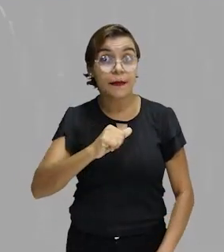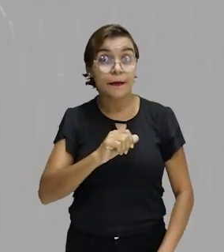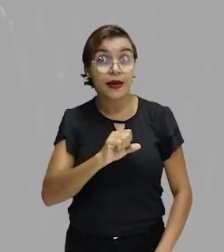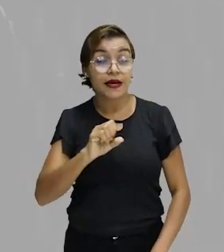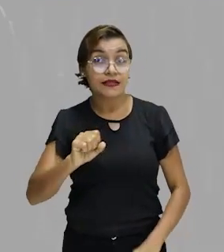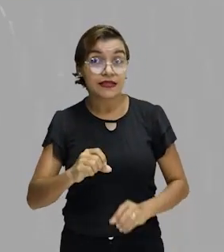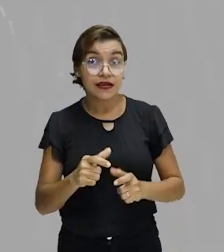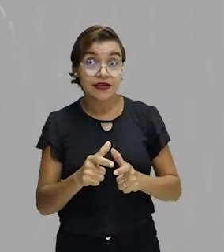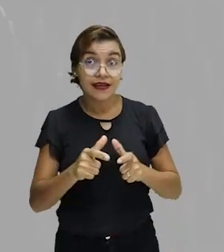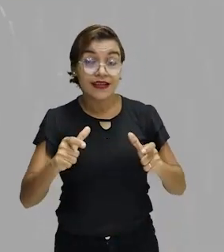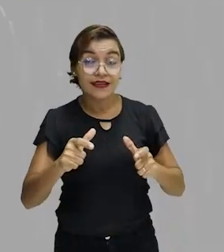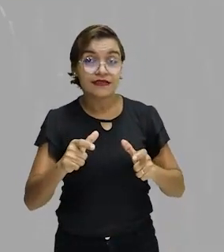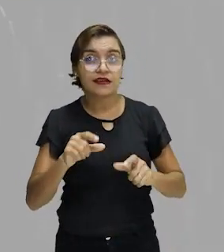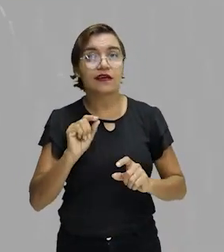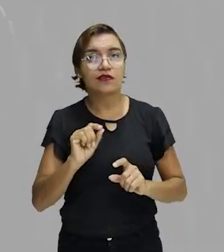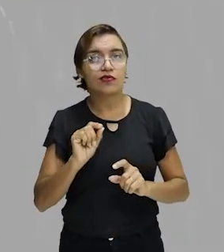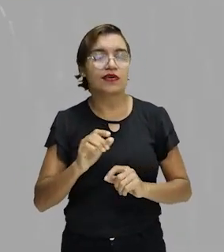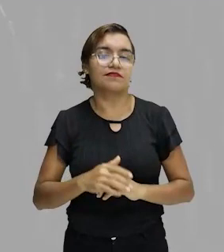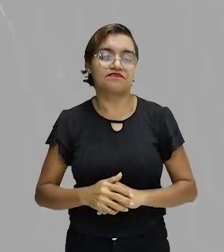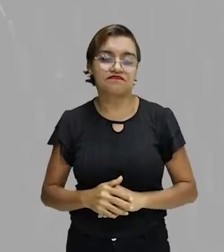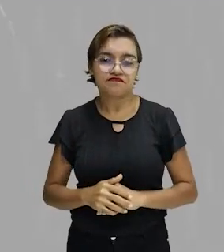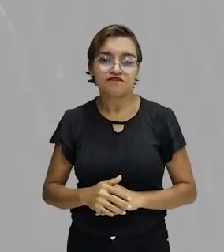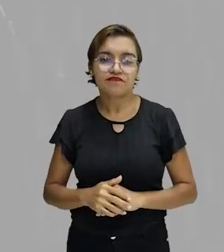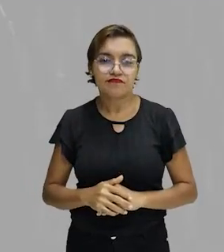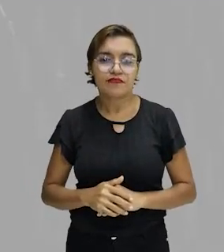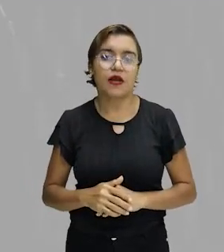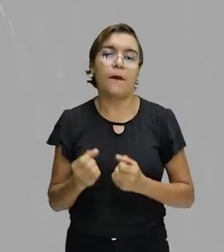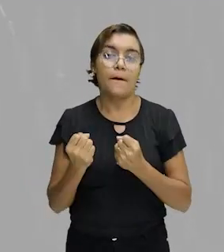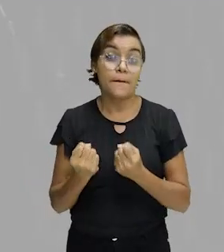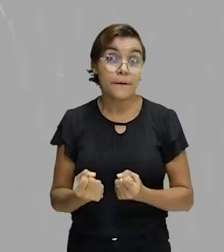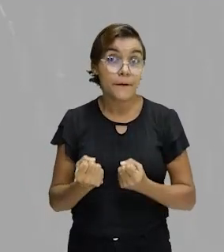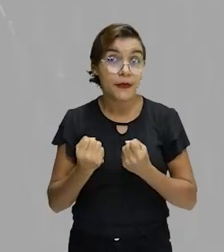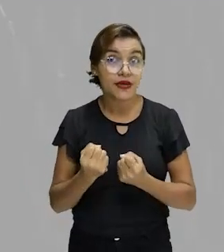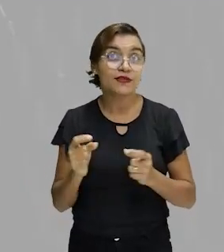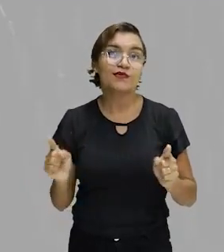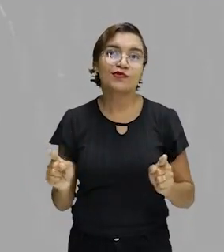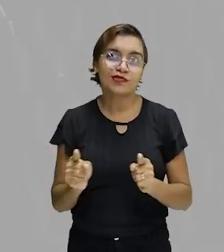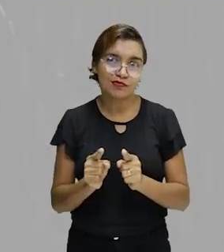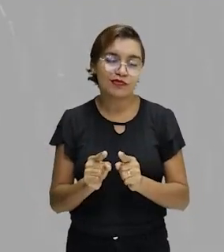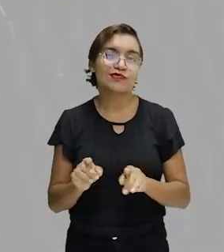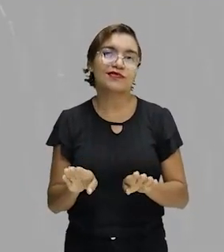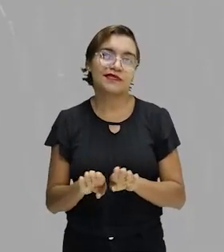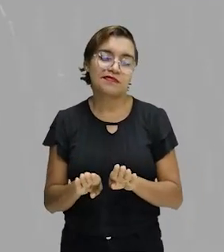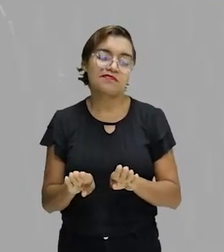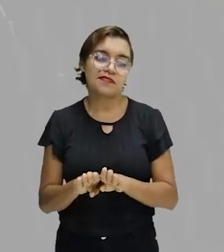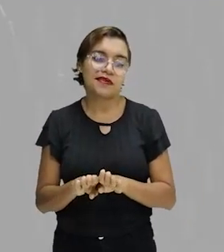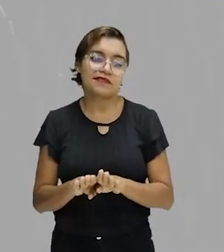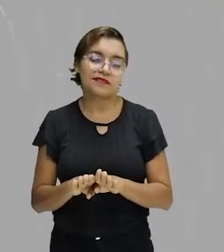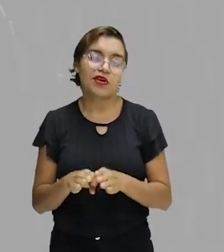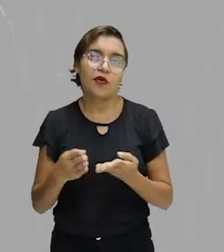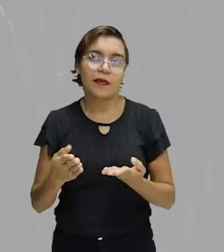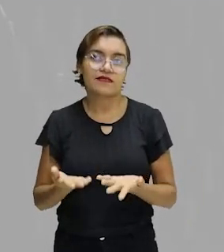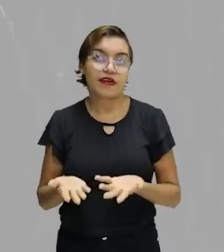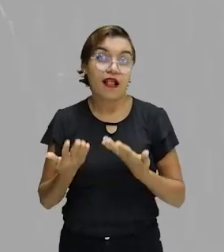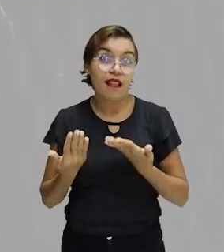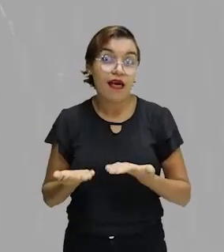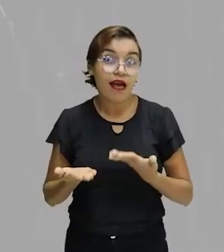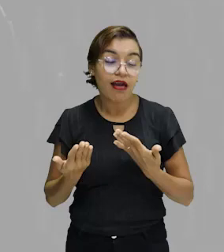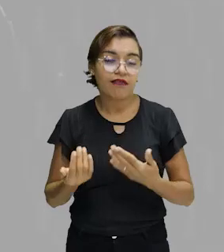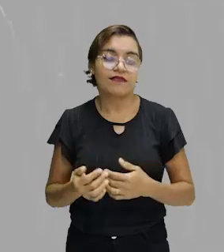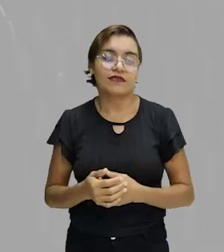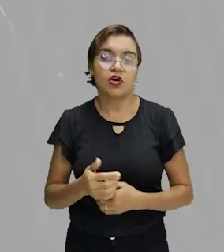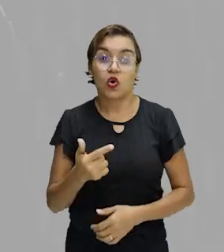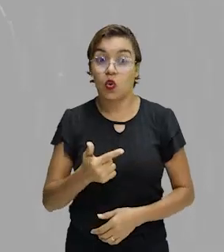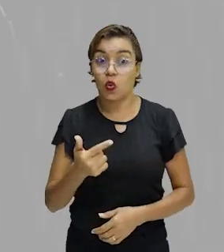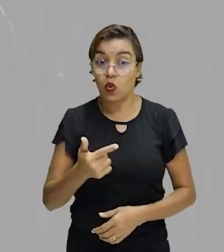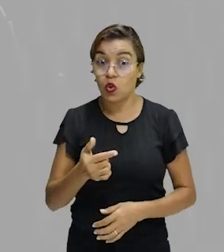uma diminuição da densidade desse objeto. Por isso vai flutuar. Então, 2 está